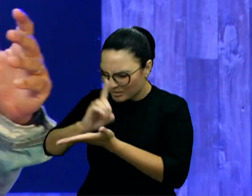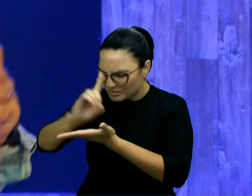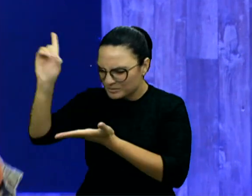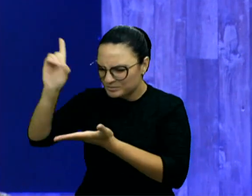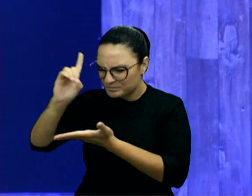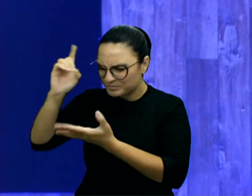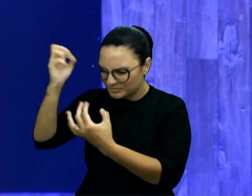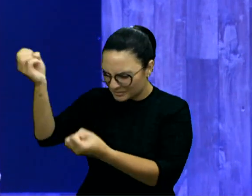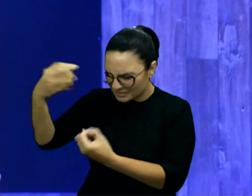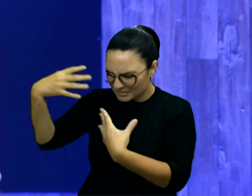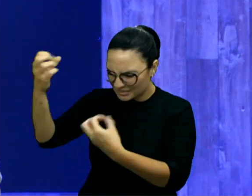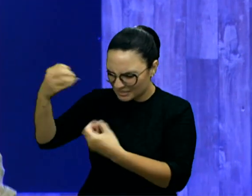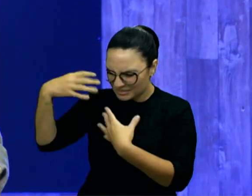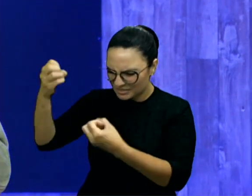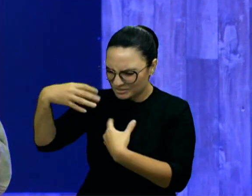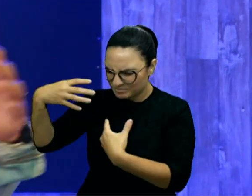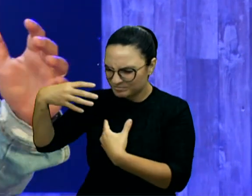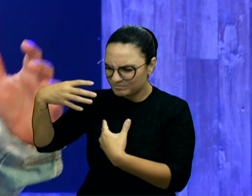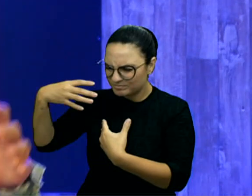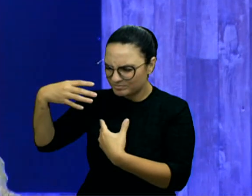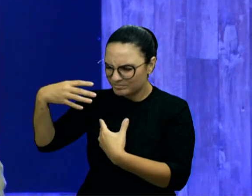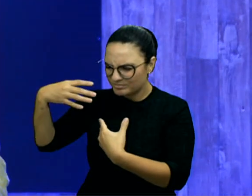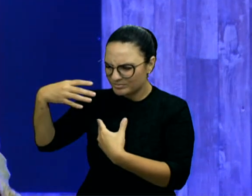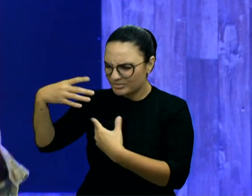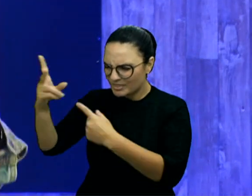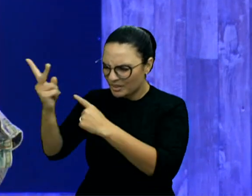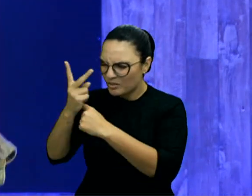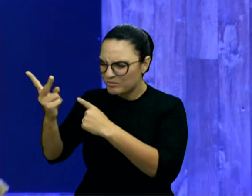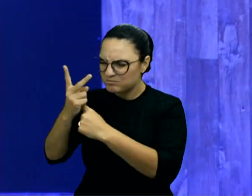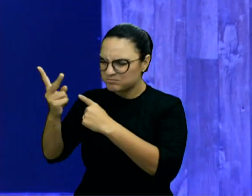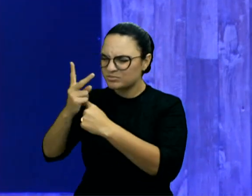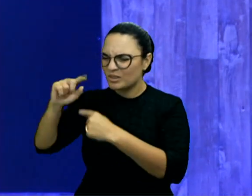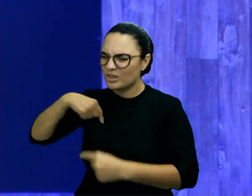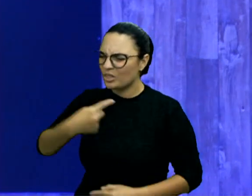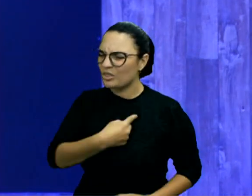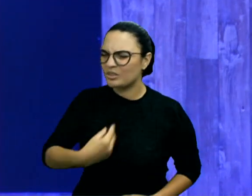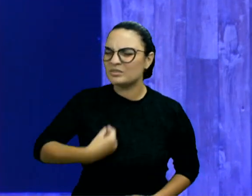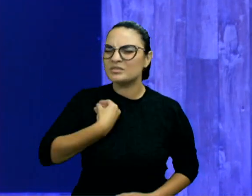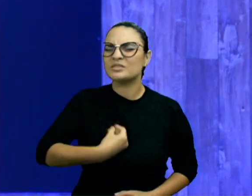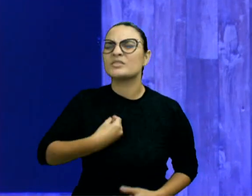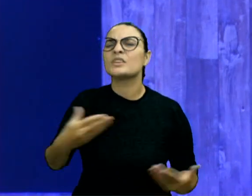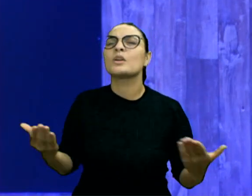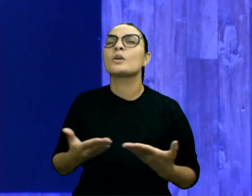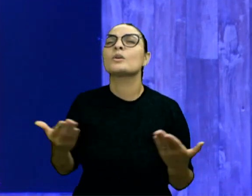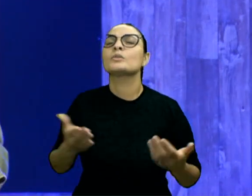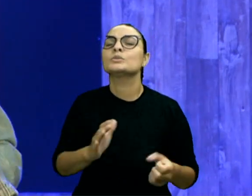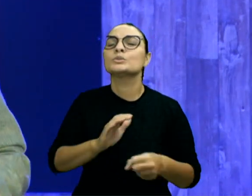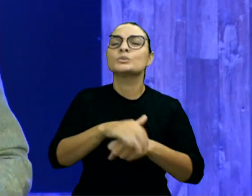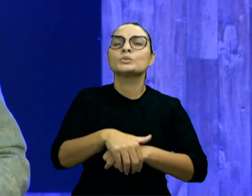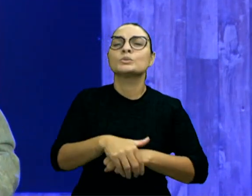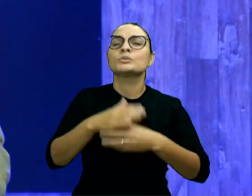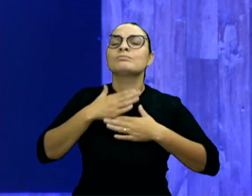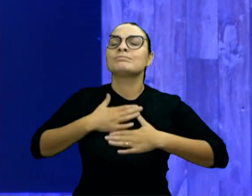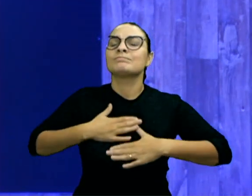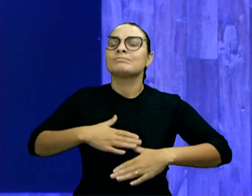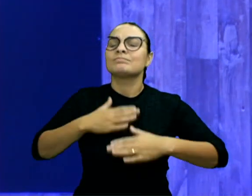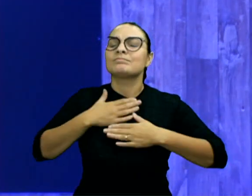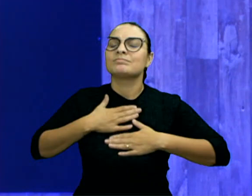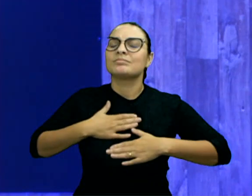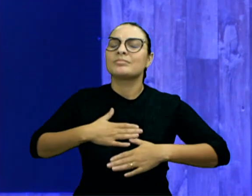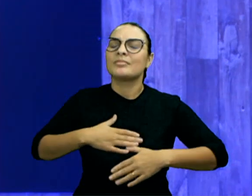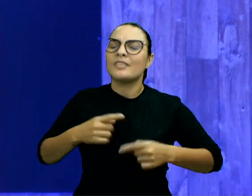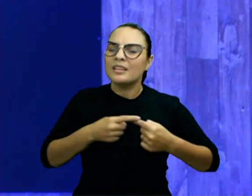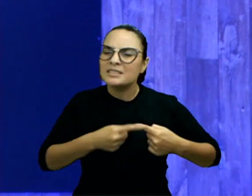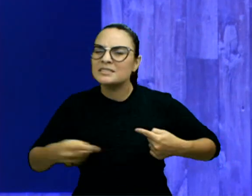pelo ensinamento. E, Pai, guarda as nossas vidas, nos dá uma noite tranquila de sono e uma semana de